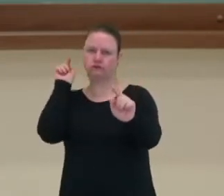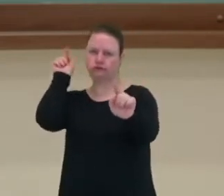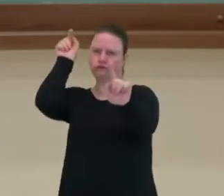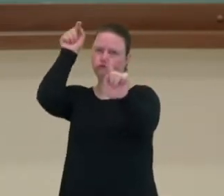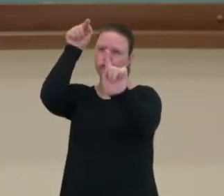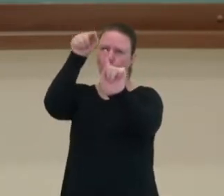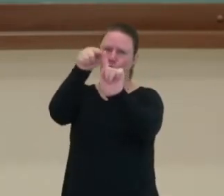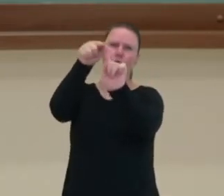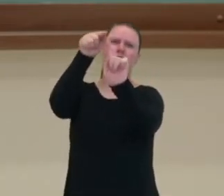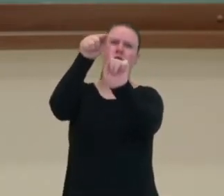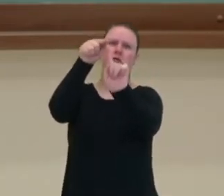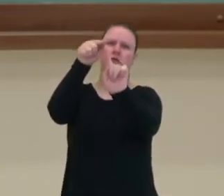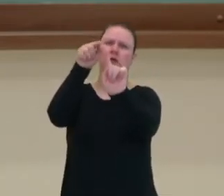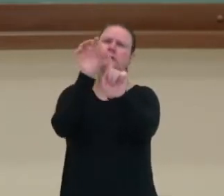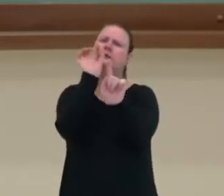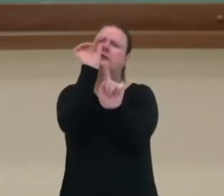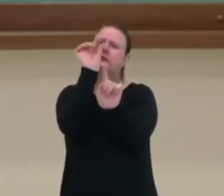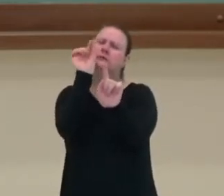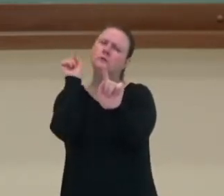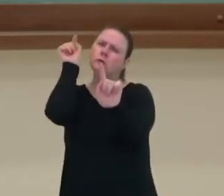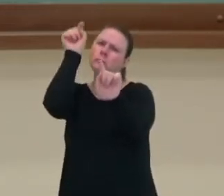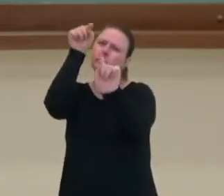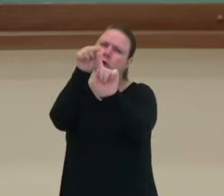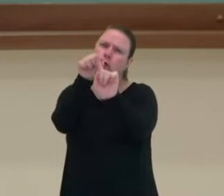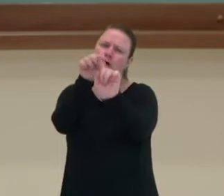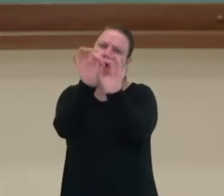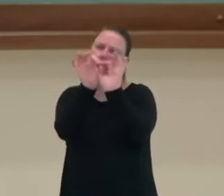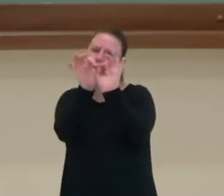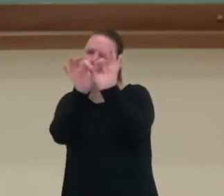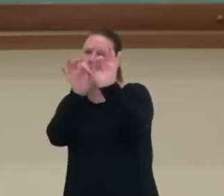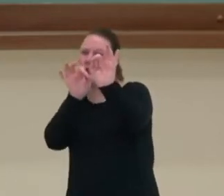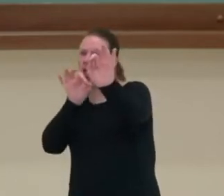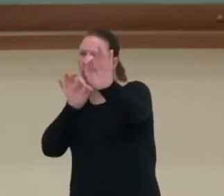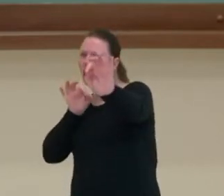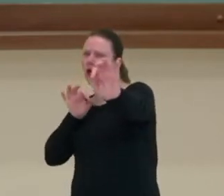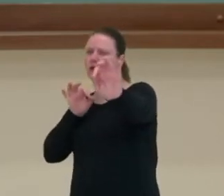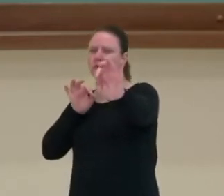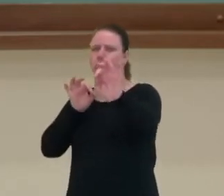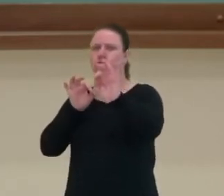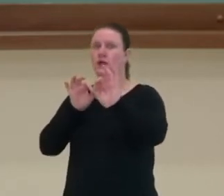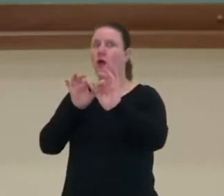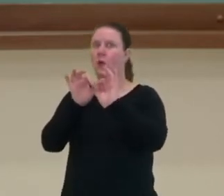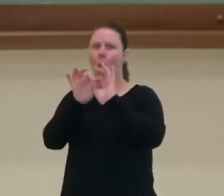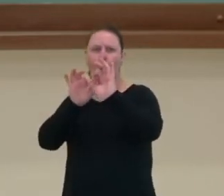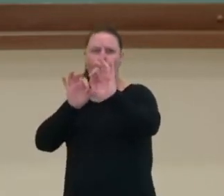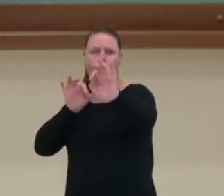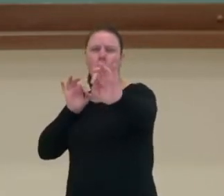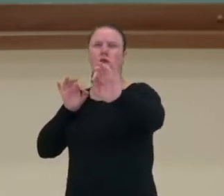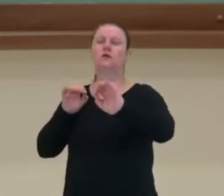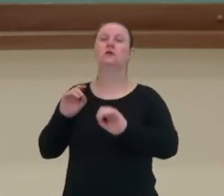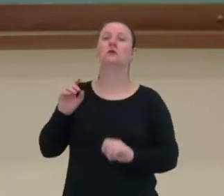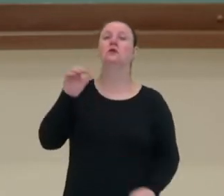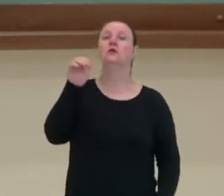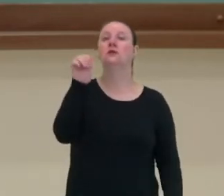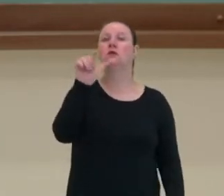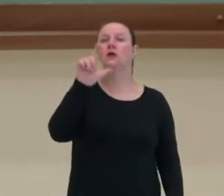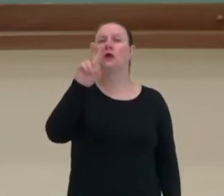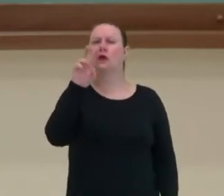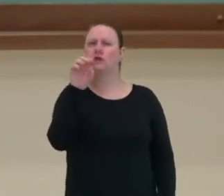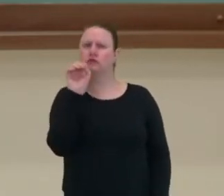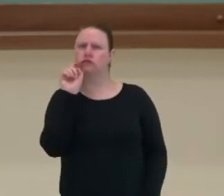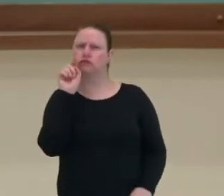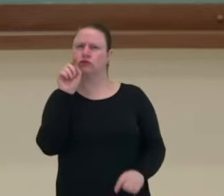a distância de arremesso da flecha é bem grande, tá? Então o alvo, se você vai bem